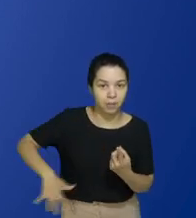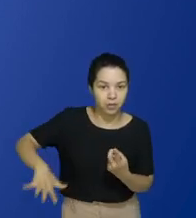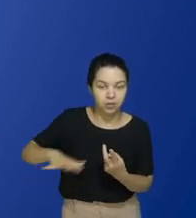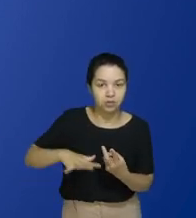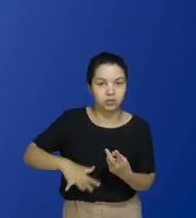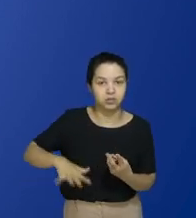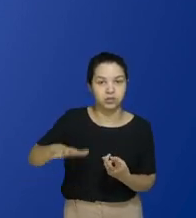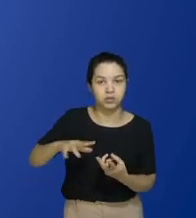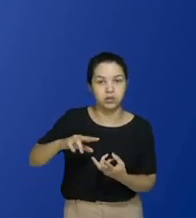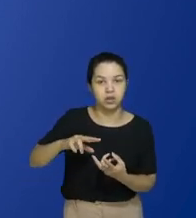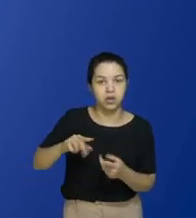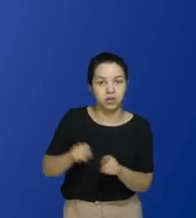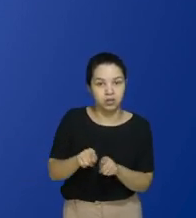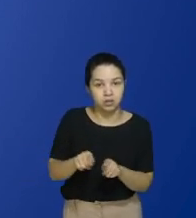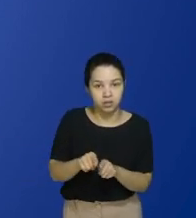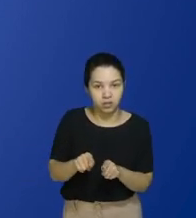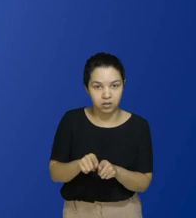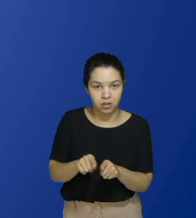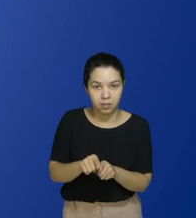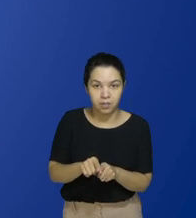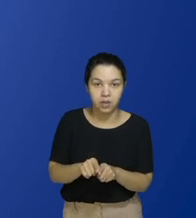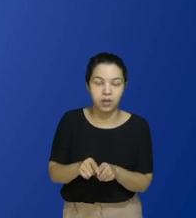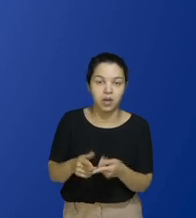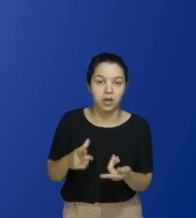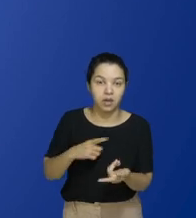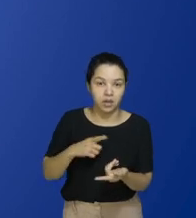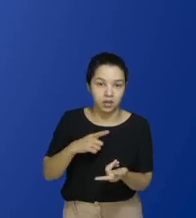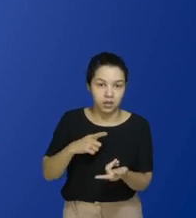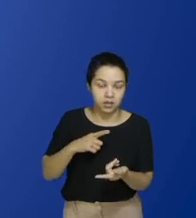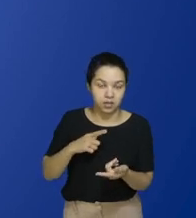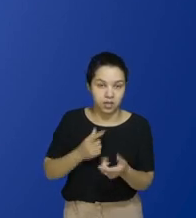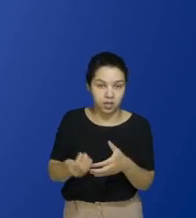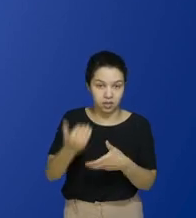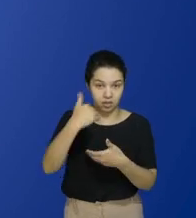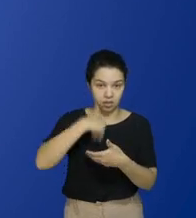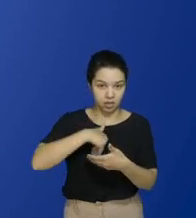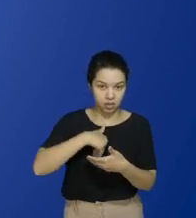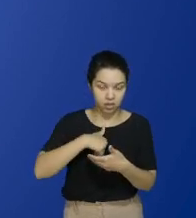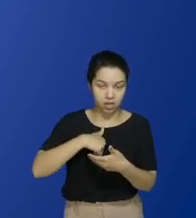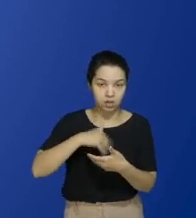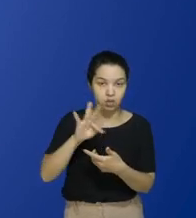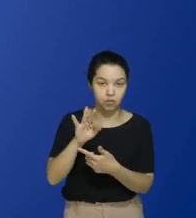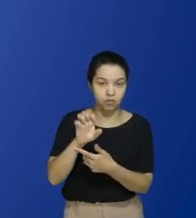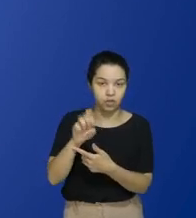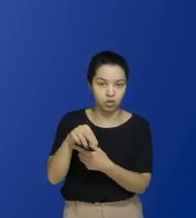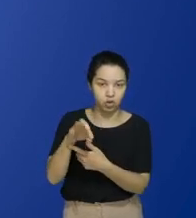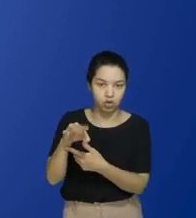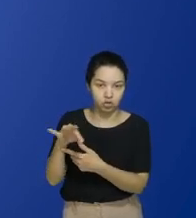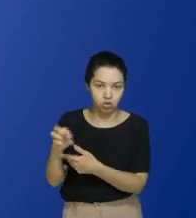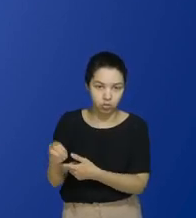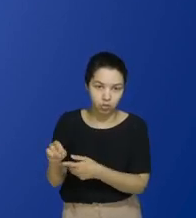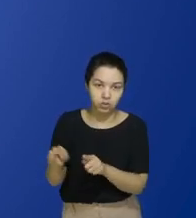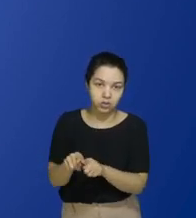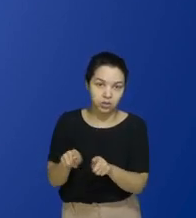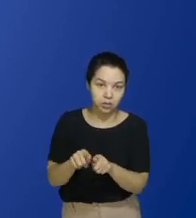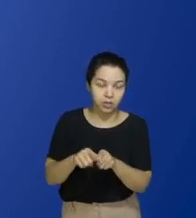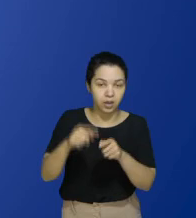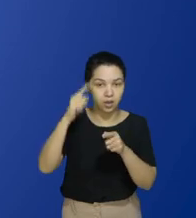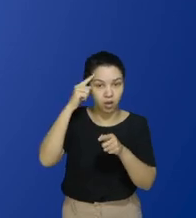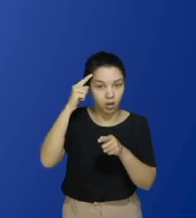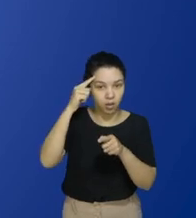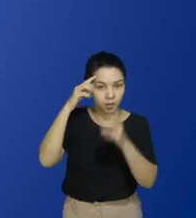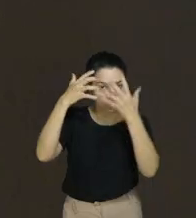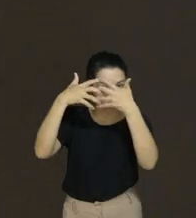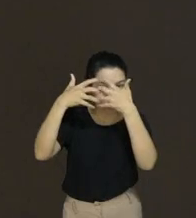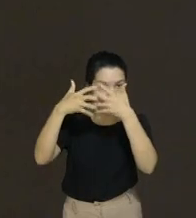fenótipo e o substrato neurobiológico. Então, isso que faz, forma a etiologia do